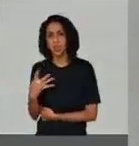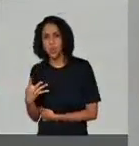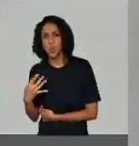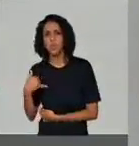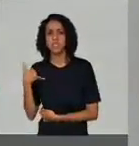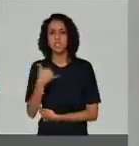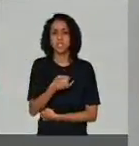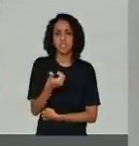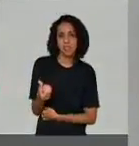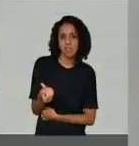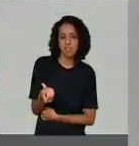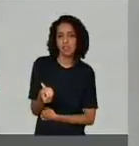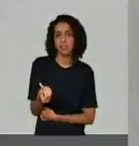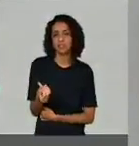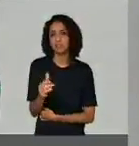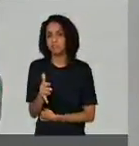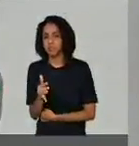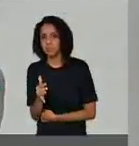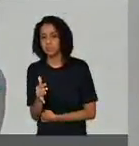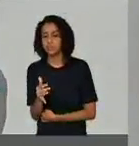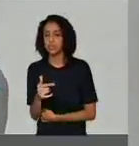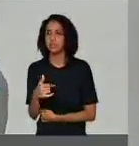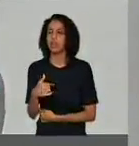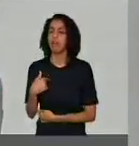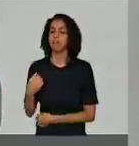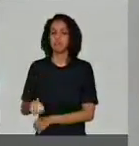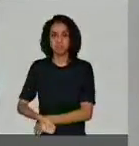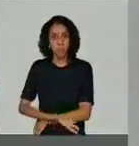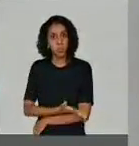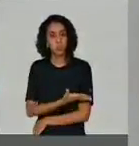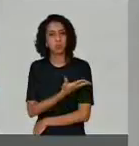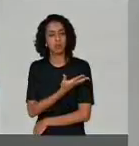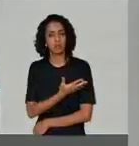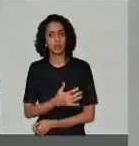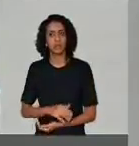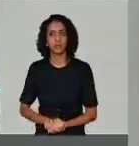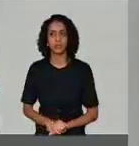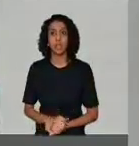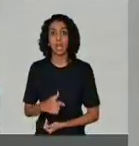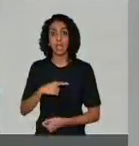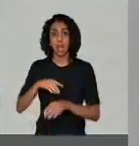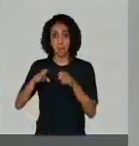16 anos, e não deixa de ser emocionante. Na mesa tem um jovem.